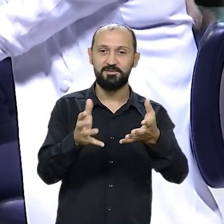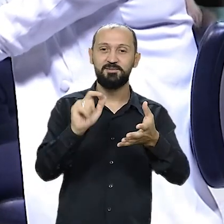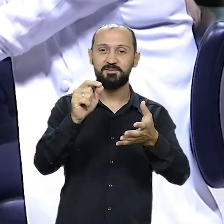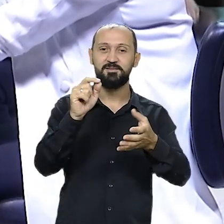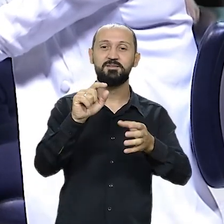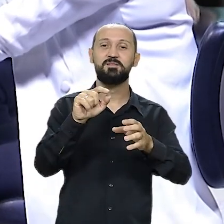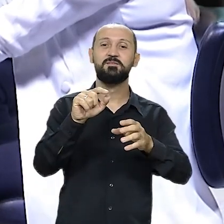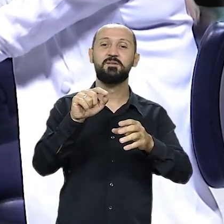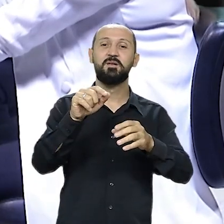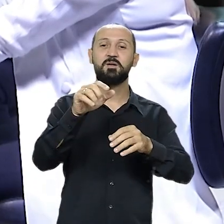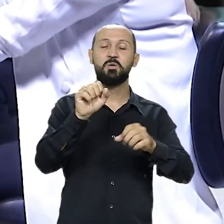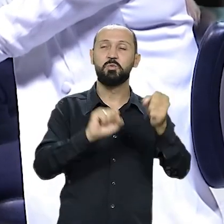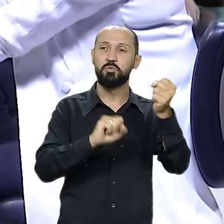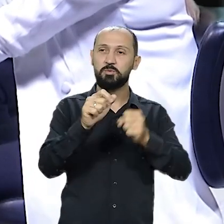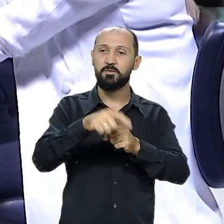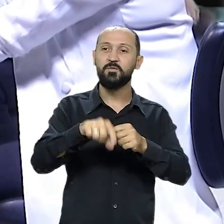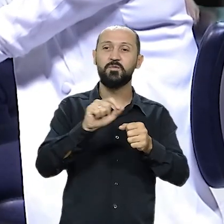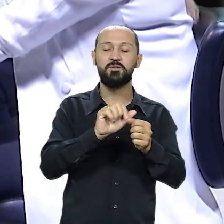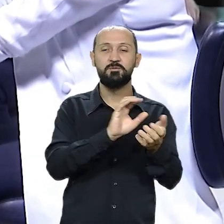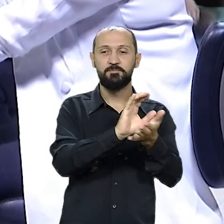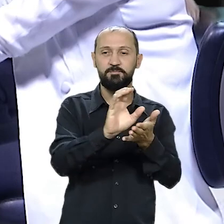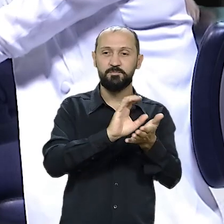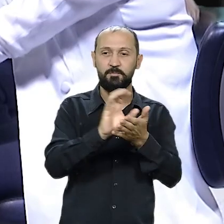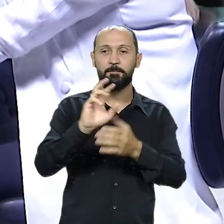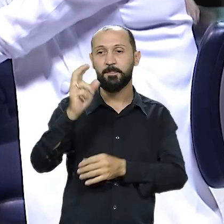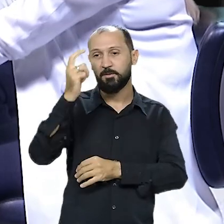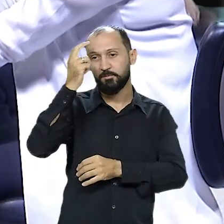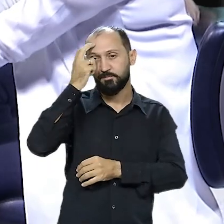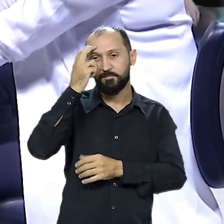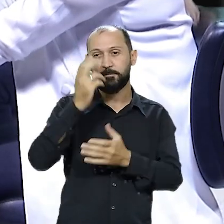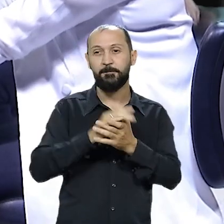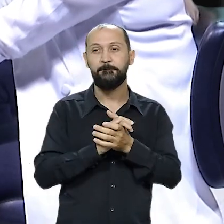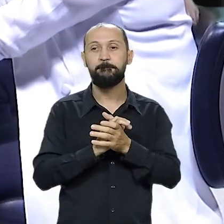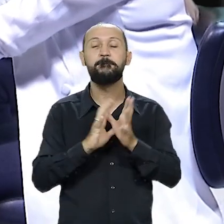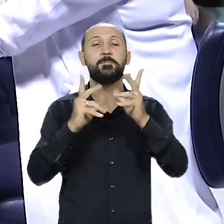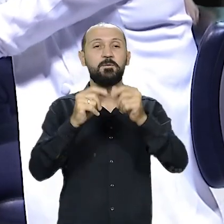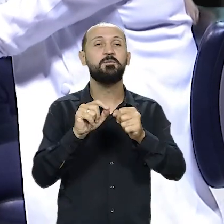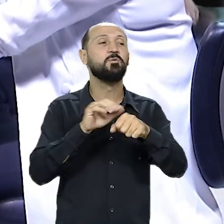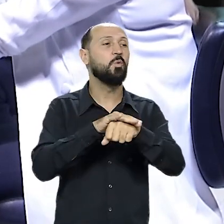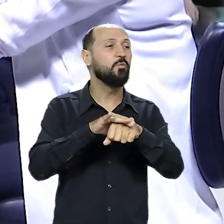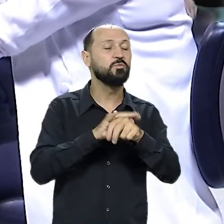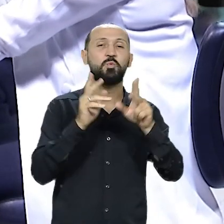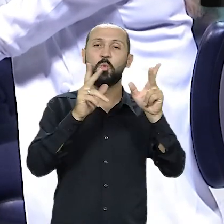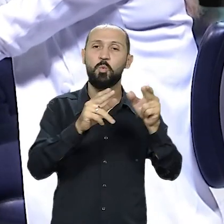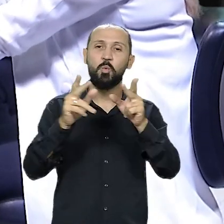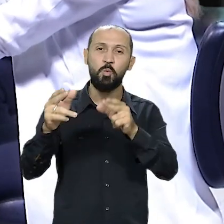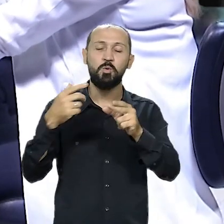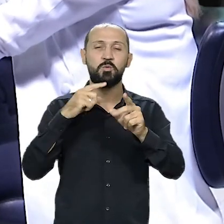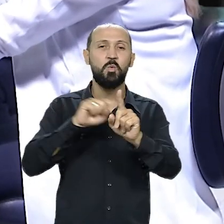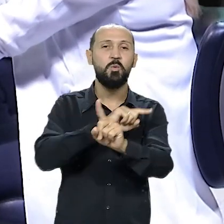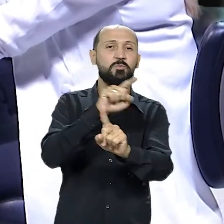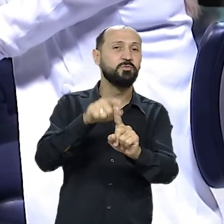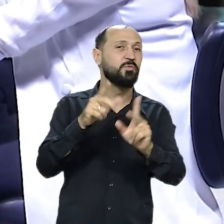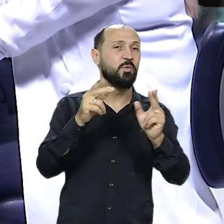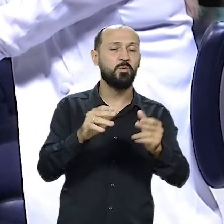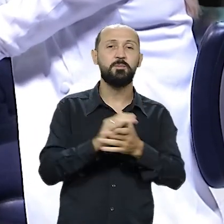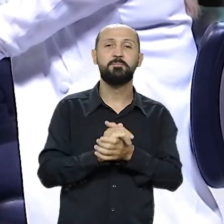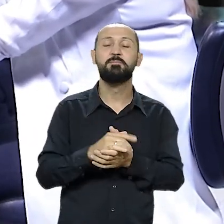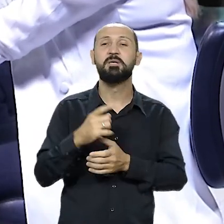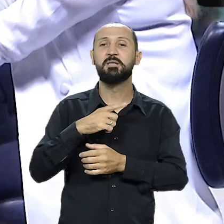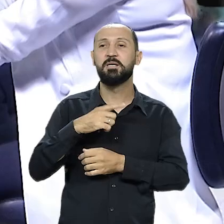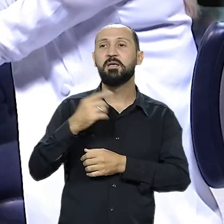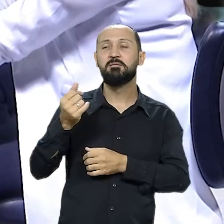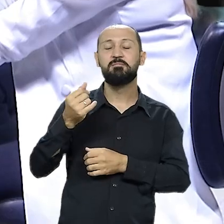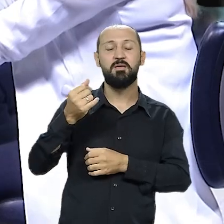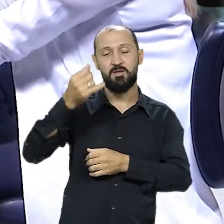incentiva os produtores a investir mais. Uma cultura saudável, né? Uma Todo mundo cultura está falando a saudável. mesma língua, todo mundo está com o mesmo objetivo. E